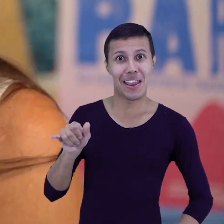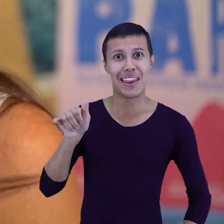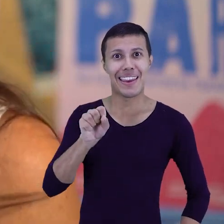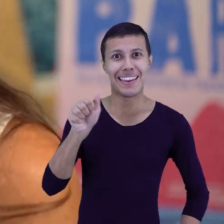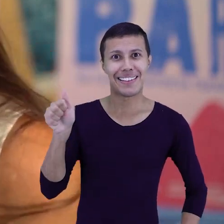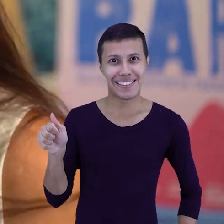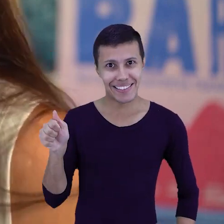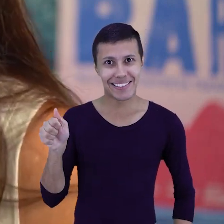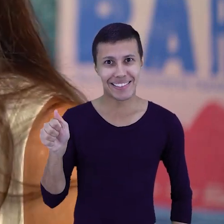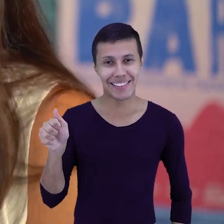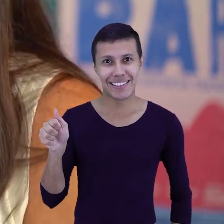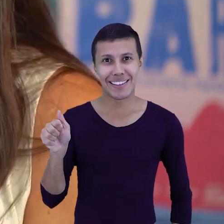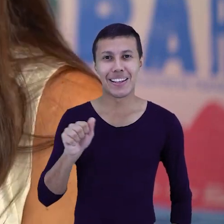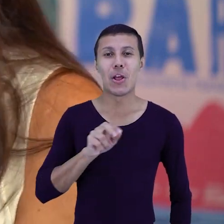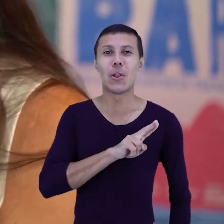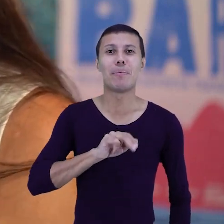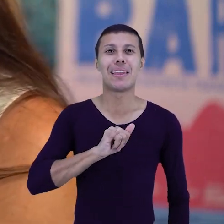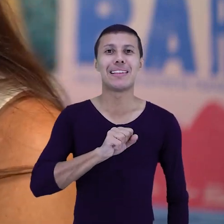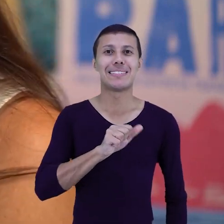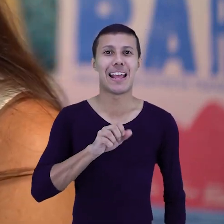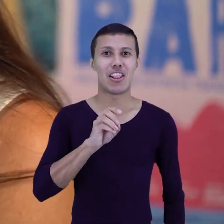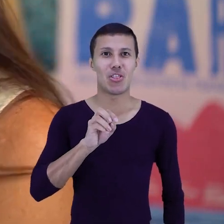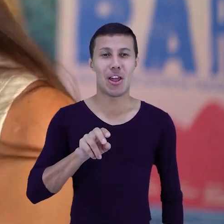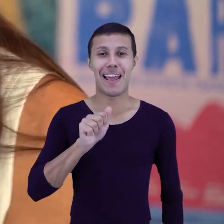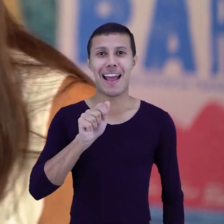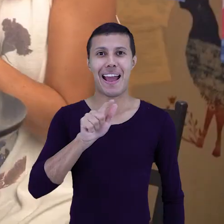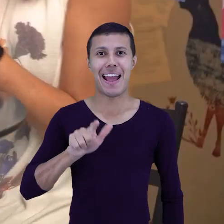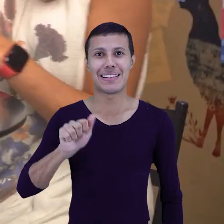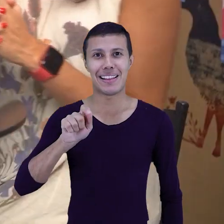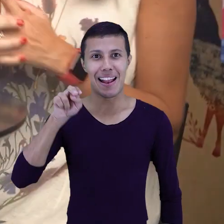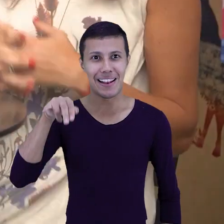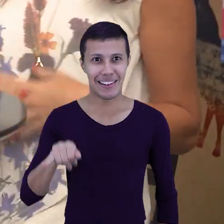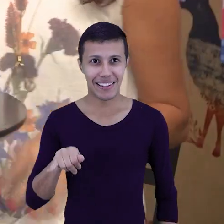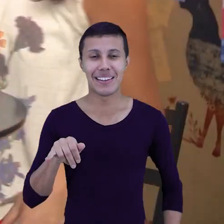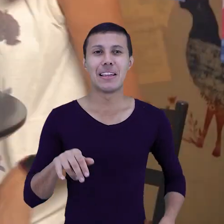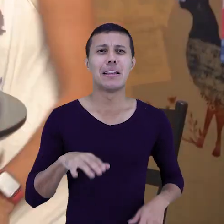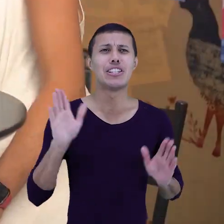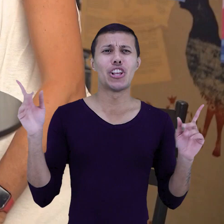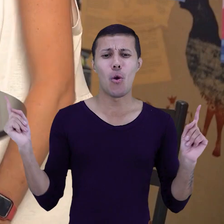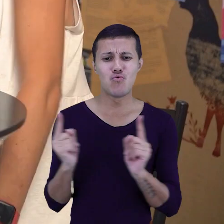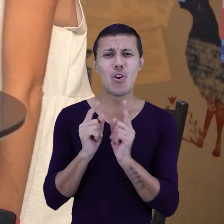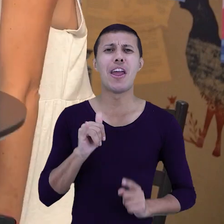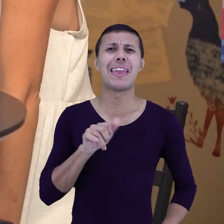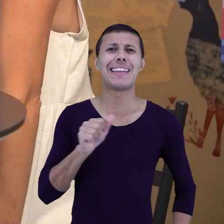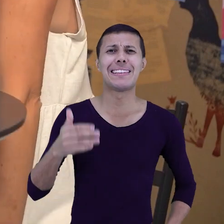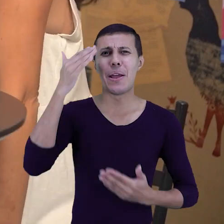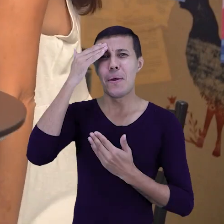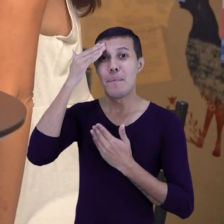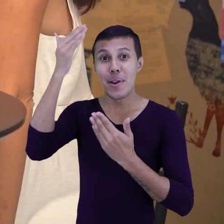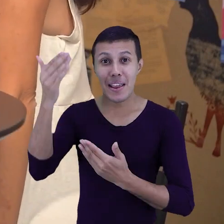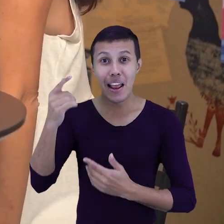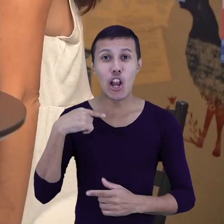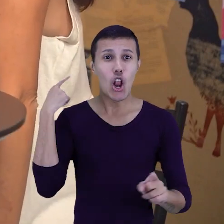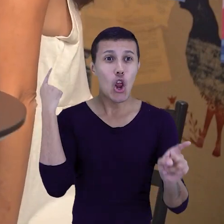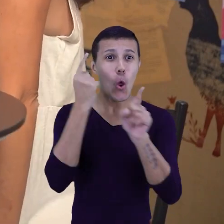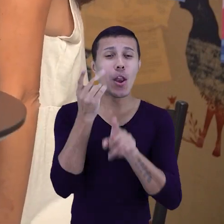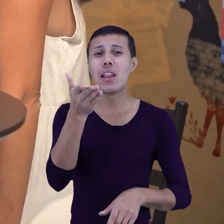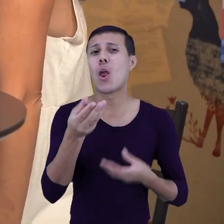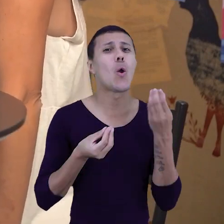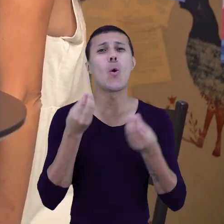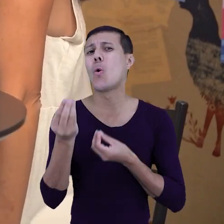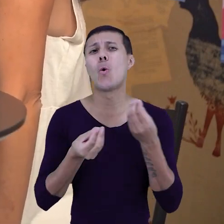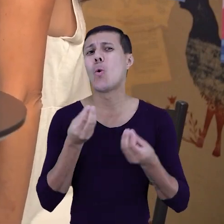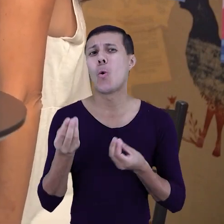a Isadora Azalin. Azalin, acertei com o sobrenome. É que eu só chamo ela de Isa. Tudo obrigada. bom. E como é que a gente